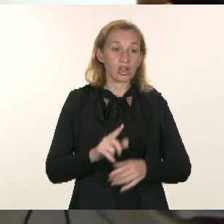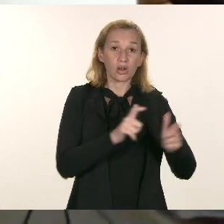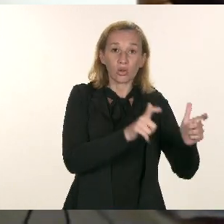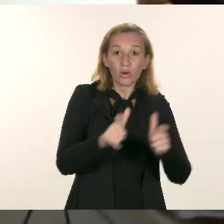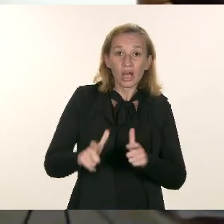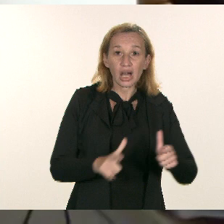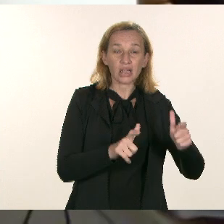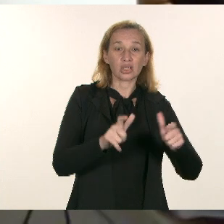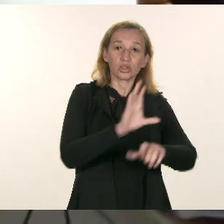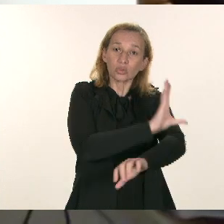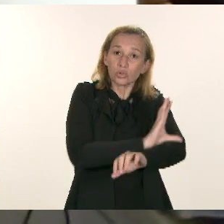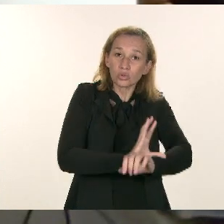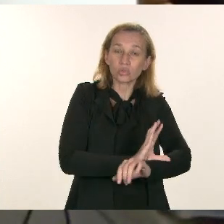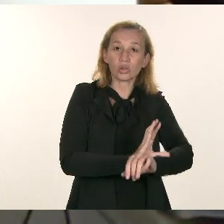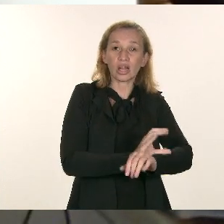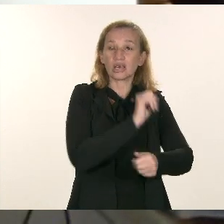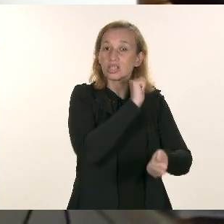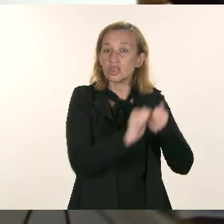esportivos